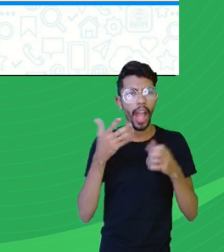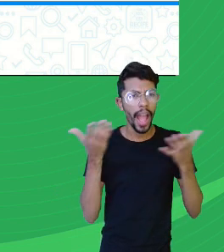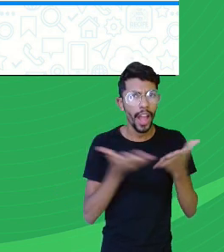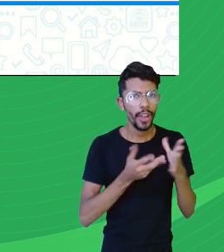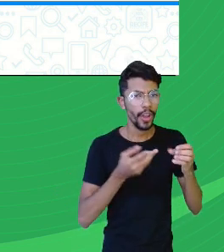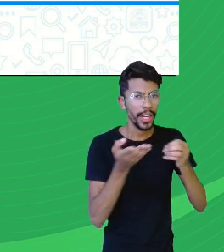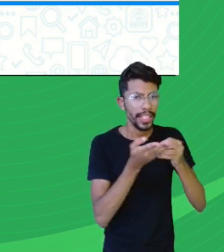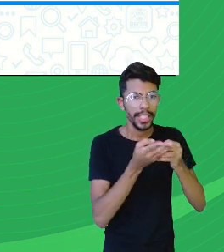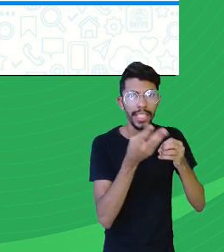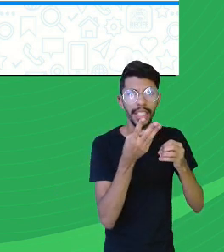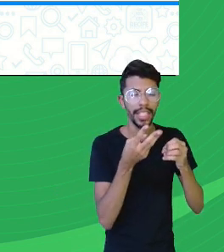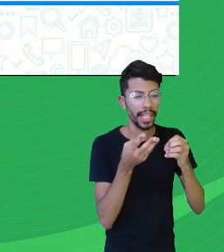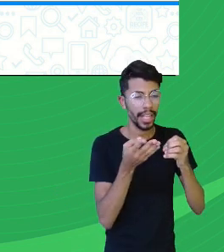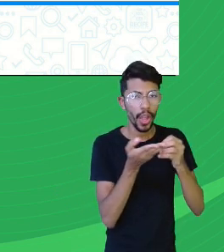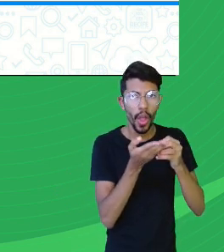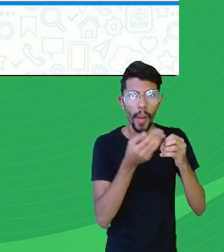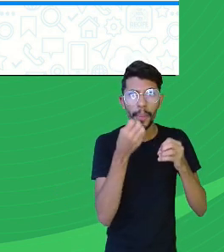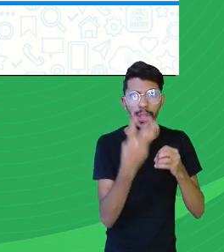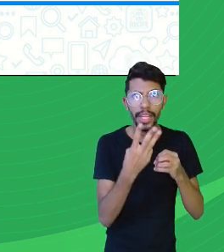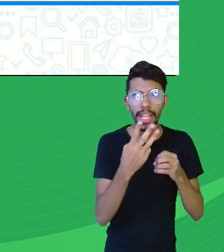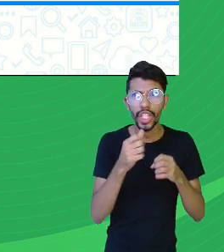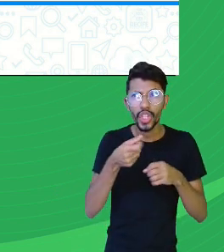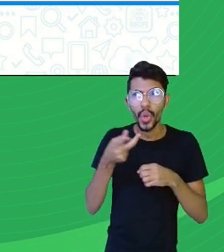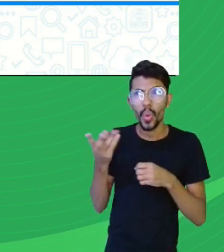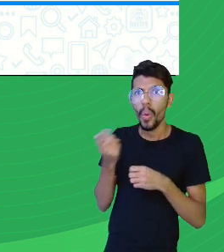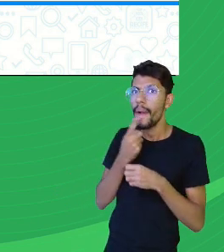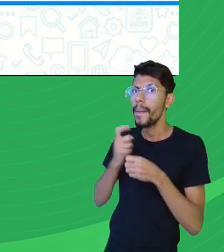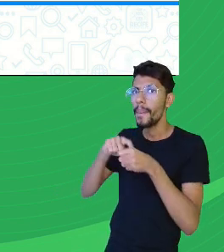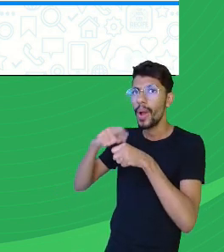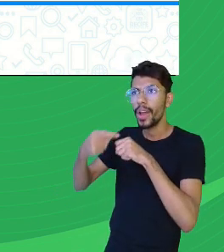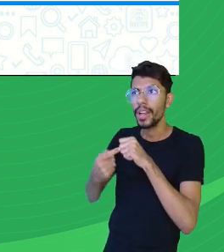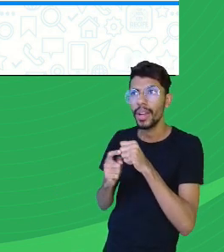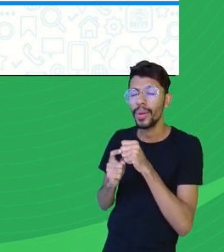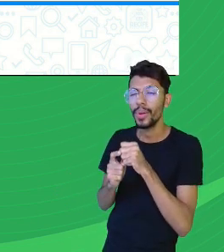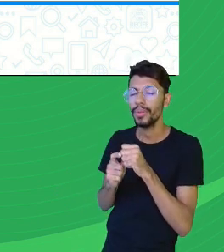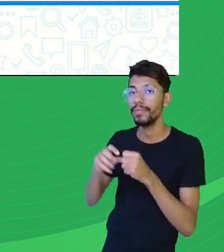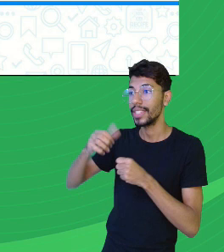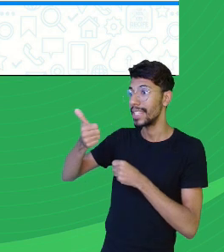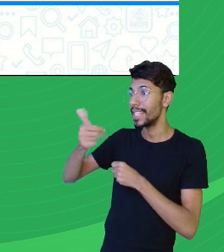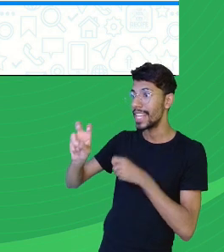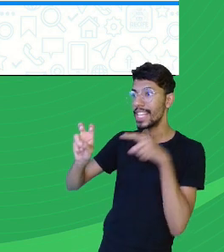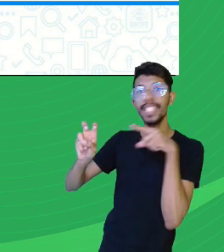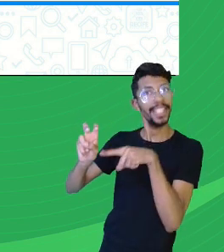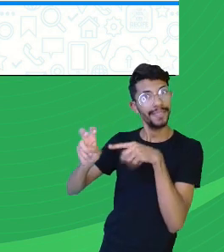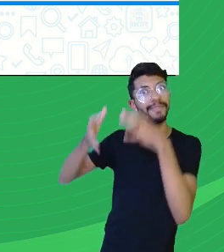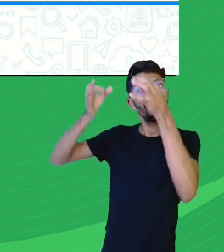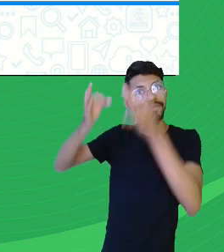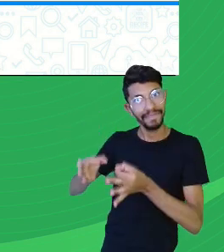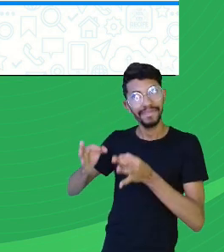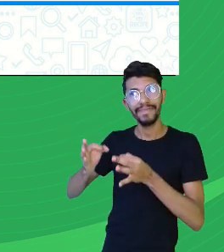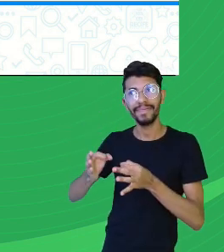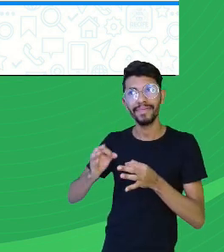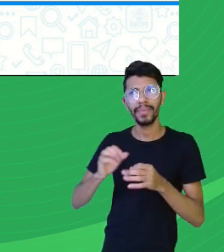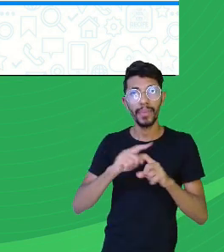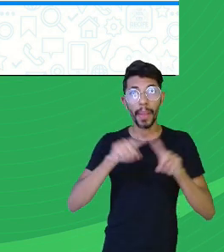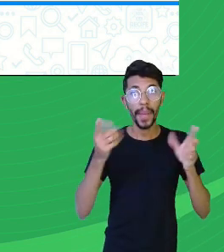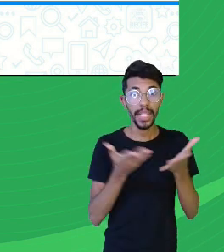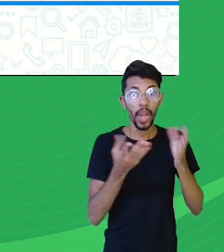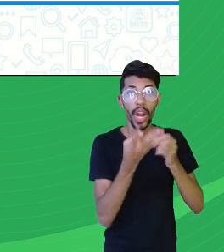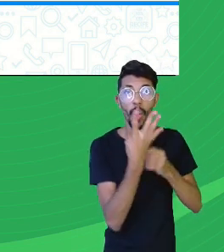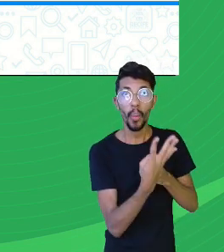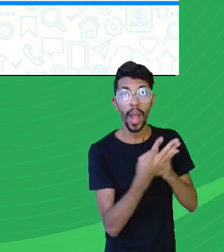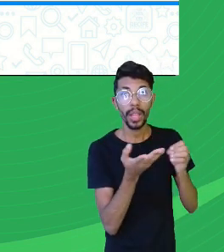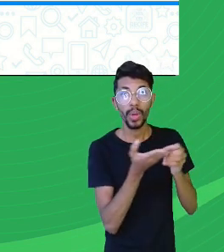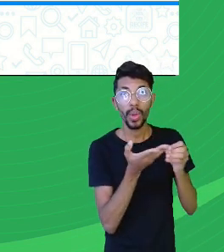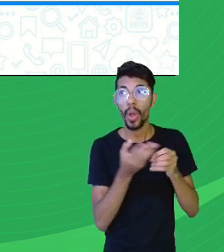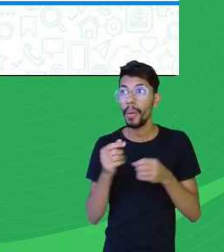15. Corretíssimo. 3 vezes 5, 15 morangos. E para 4 copos?